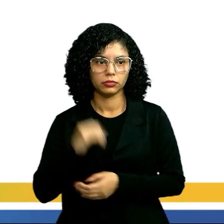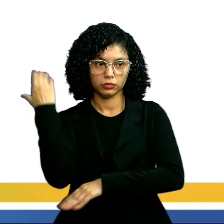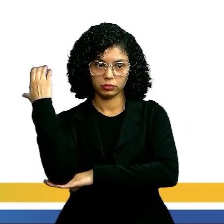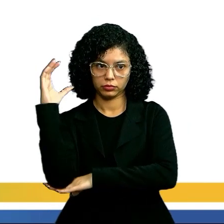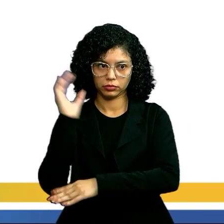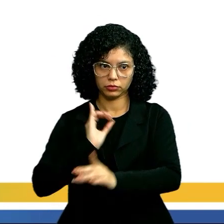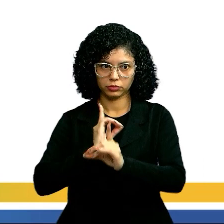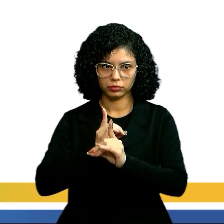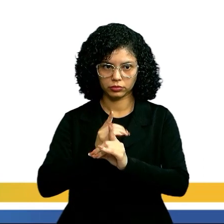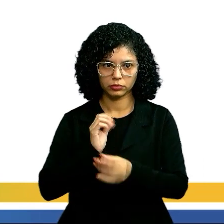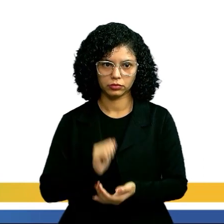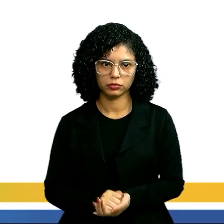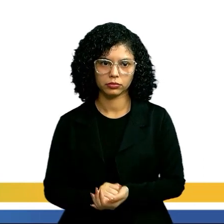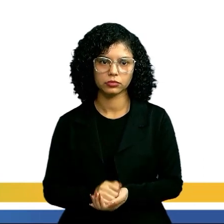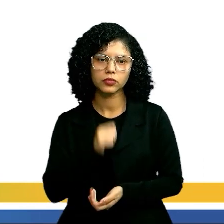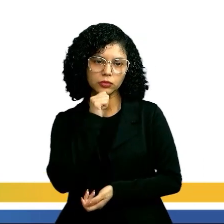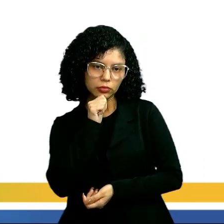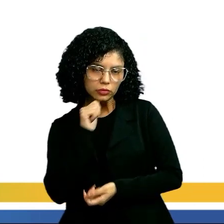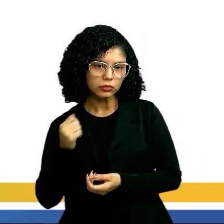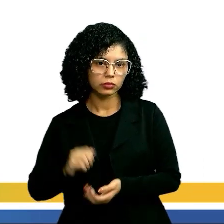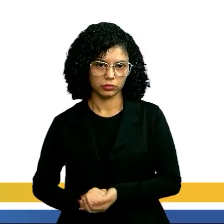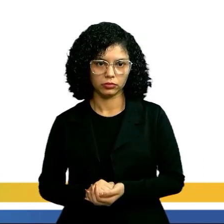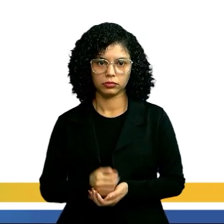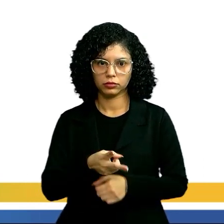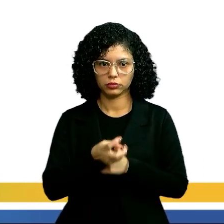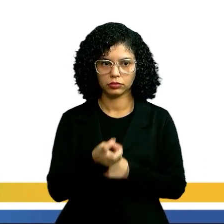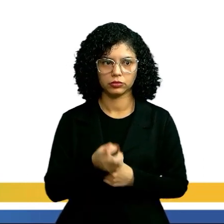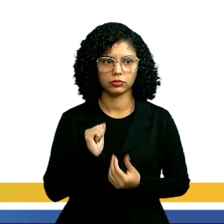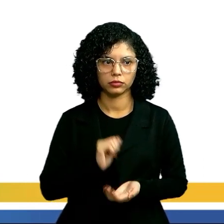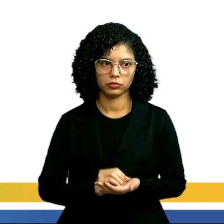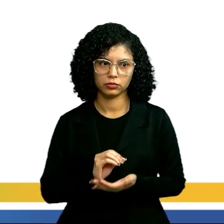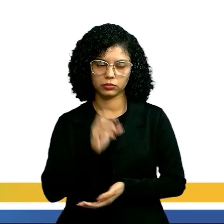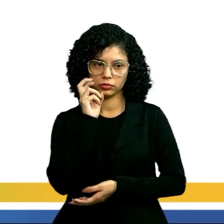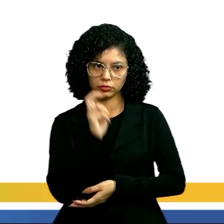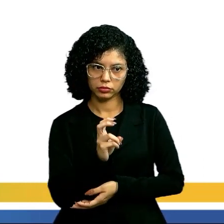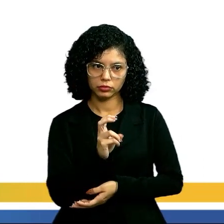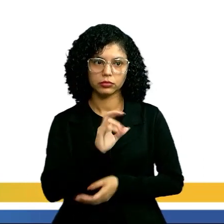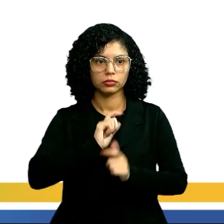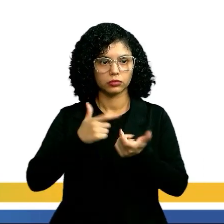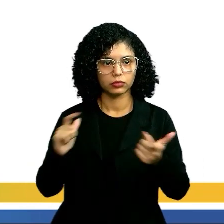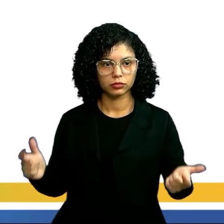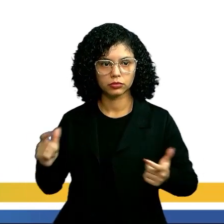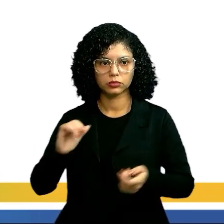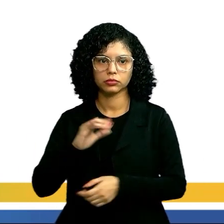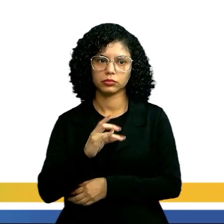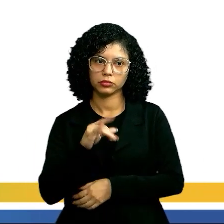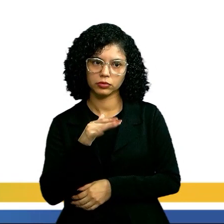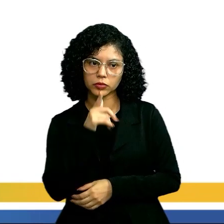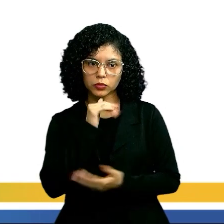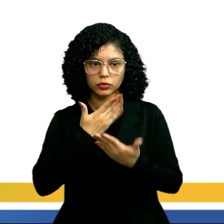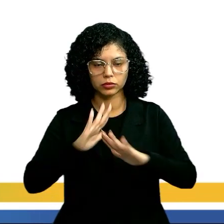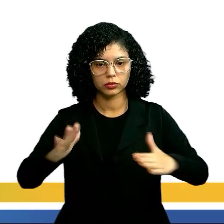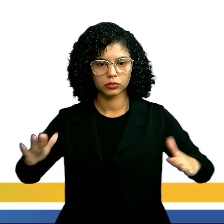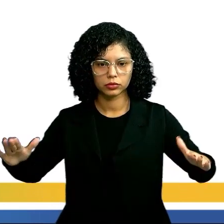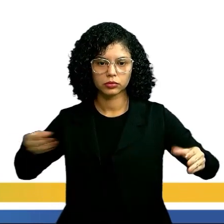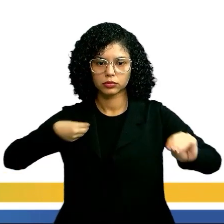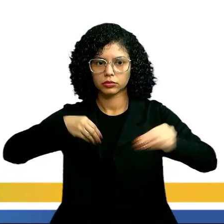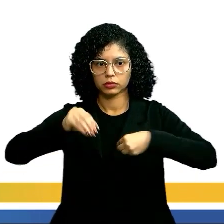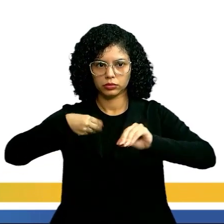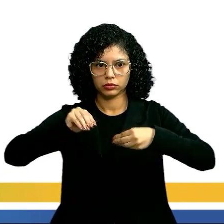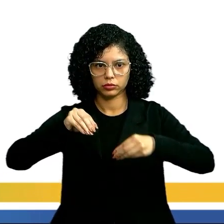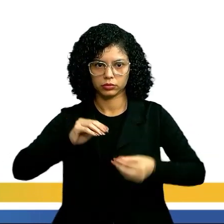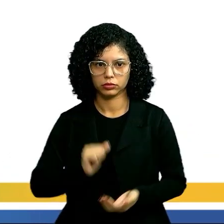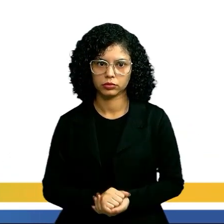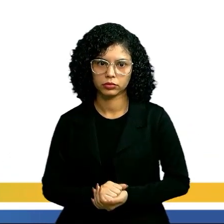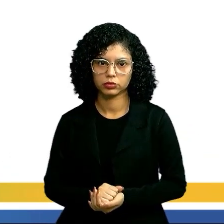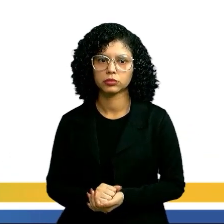Cientistas identificaram micro-organismos capazes de digerir os resíduos que compõem as 5 grandes ilhas oceânicas